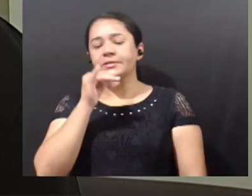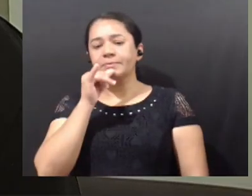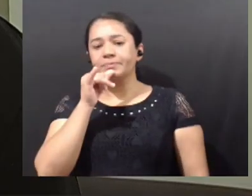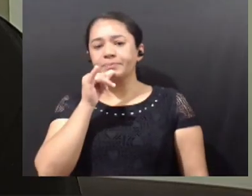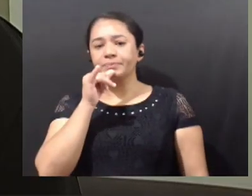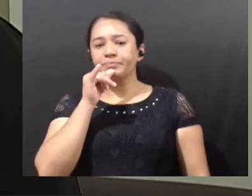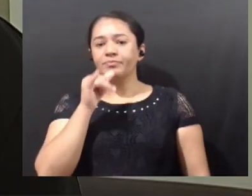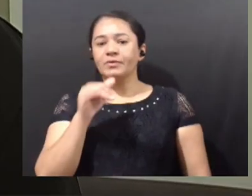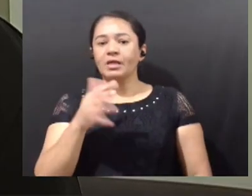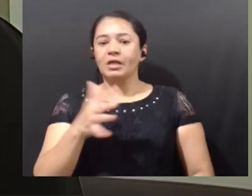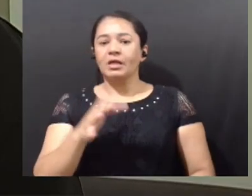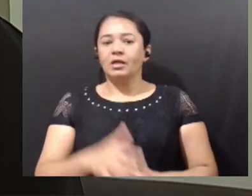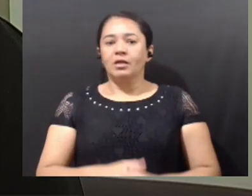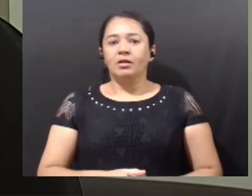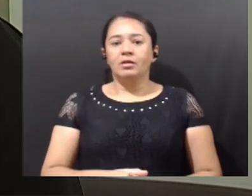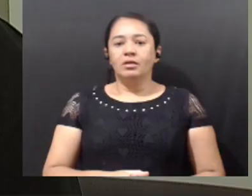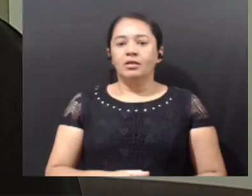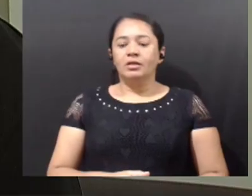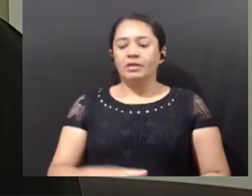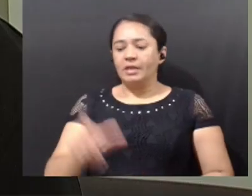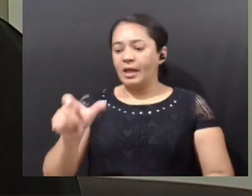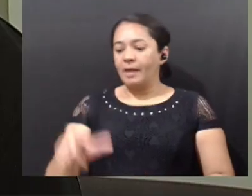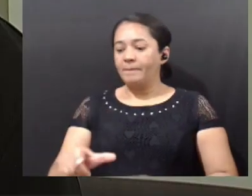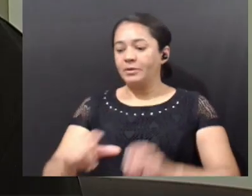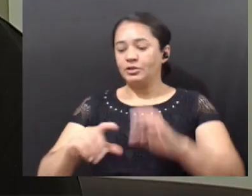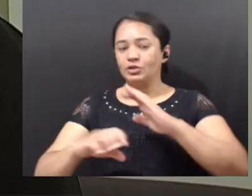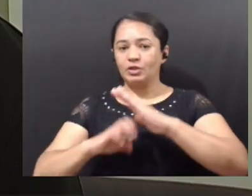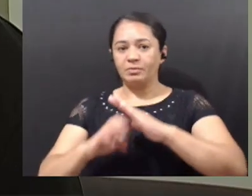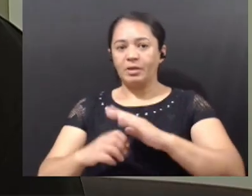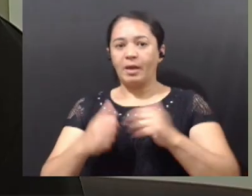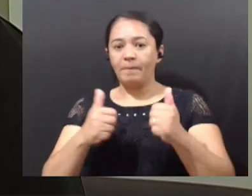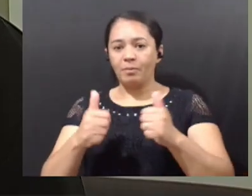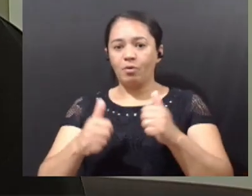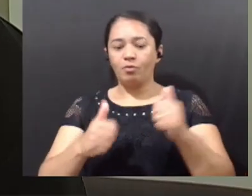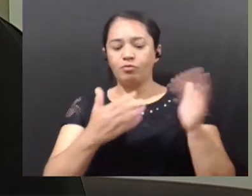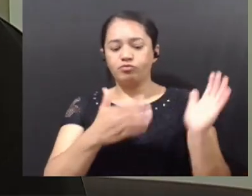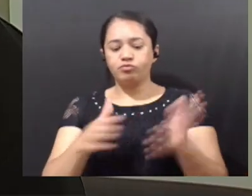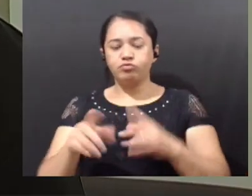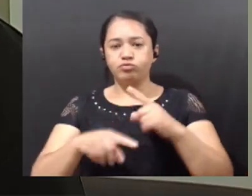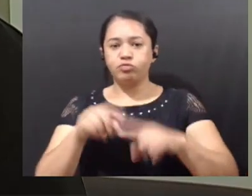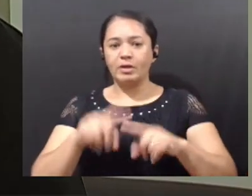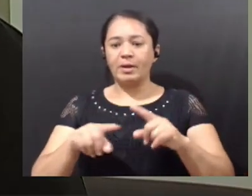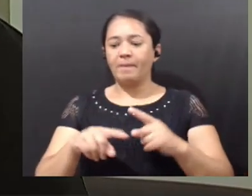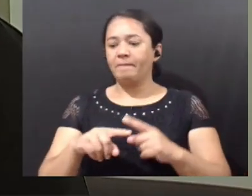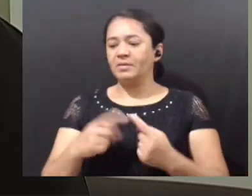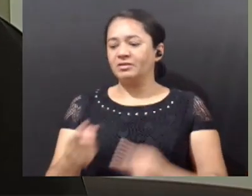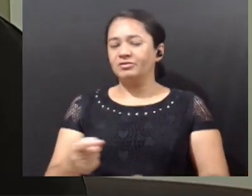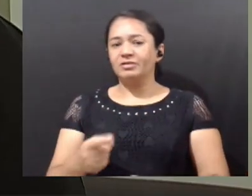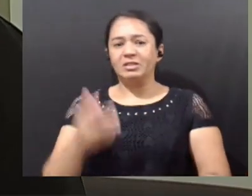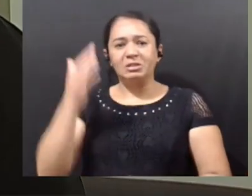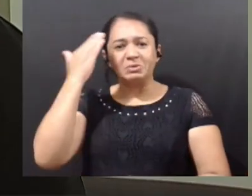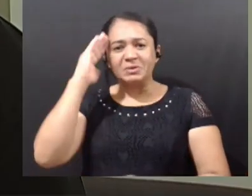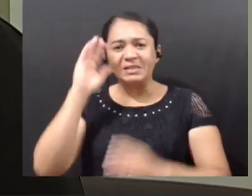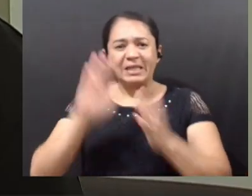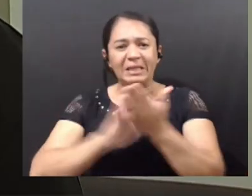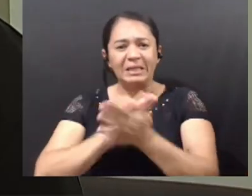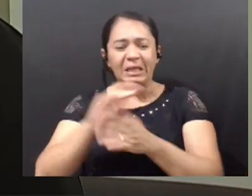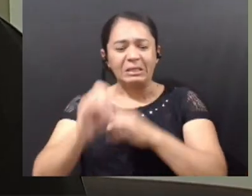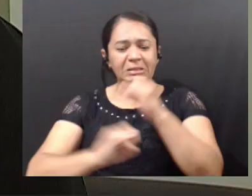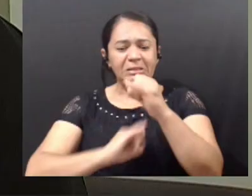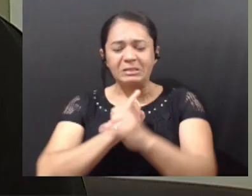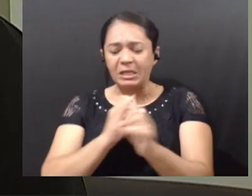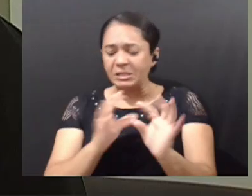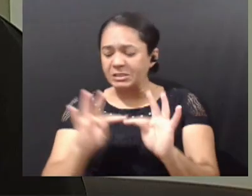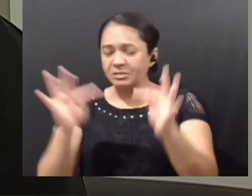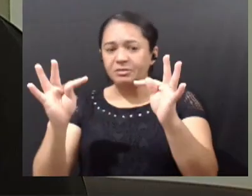o empreendedor ele é bom em produzir um determinado produto, mas ele fala, poxa, eu não entendo nada de internet, de tecnologia, então eu não